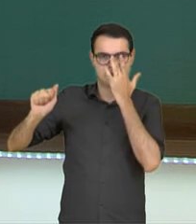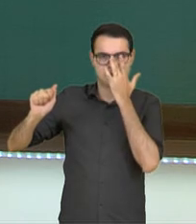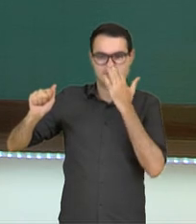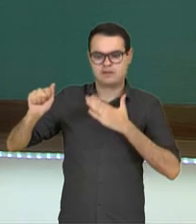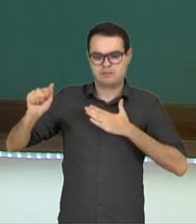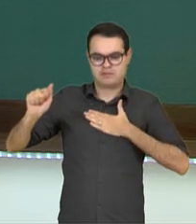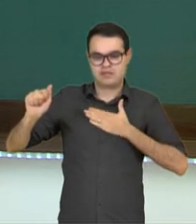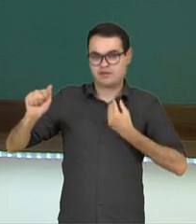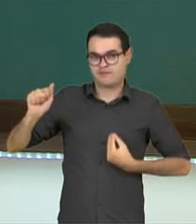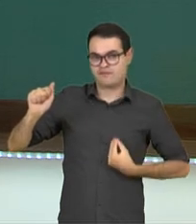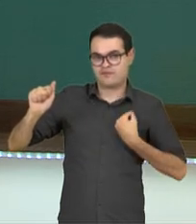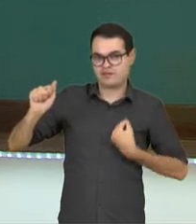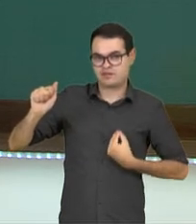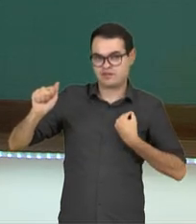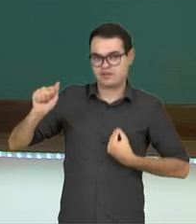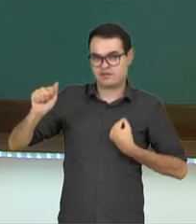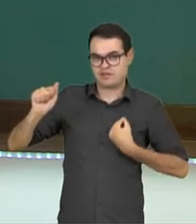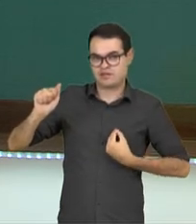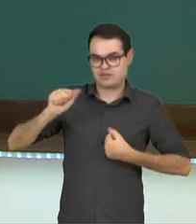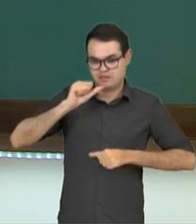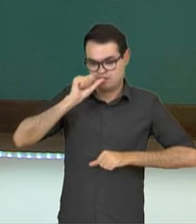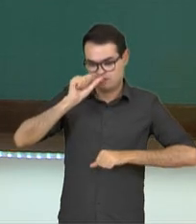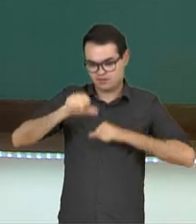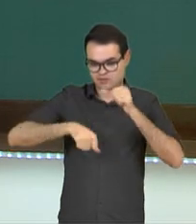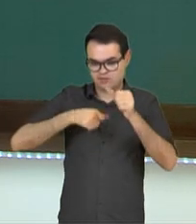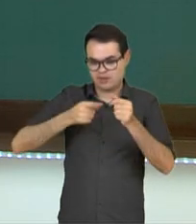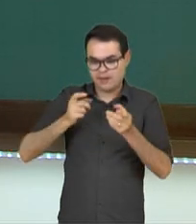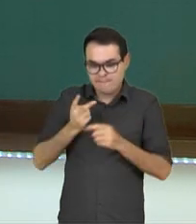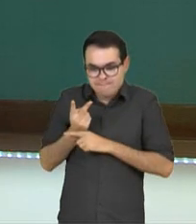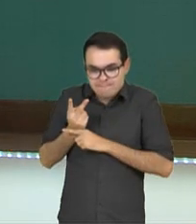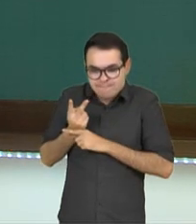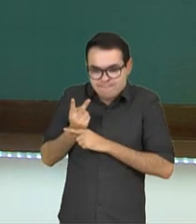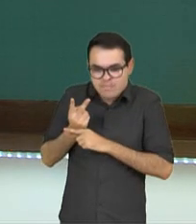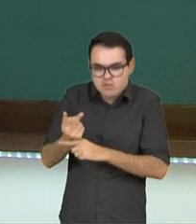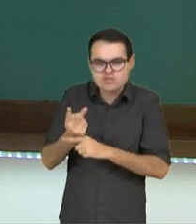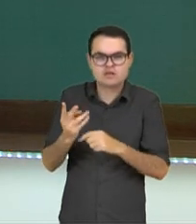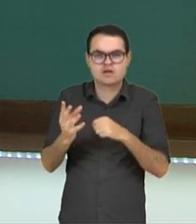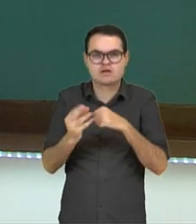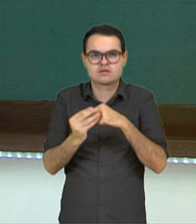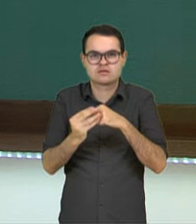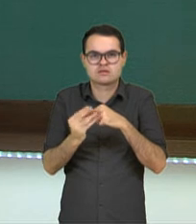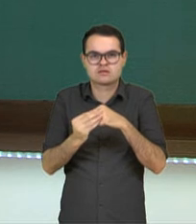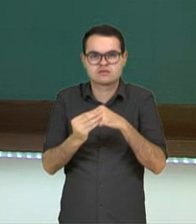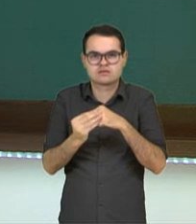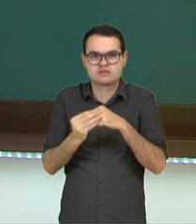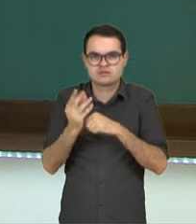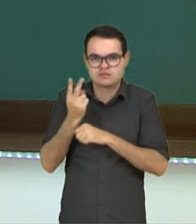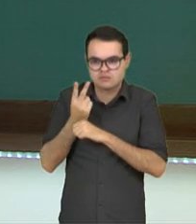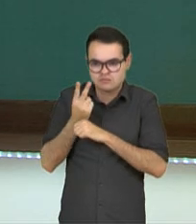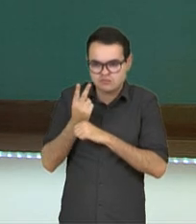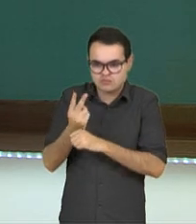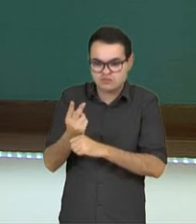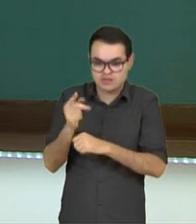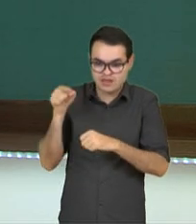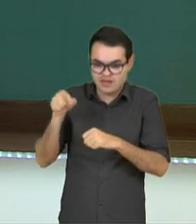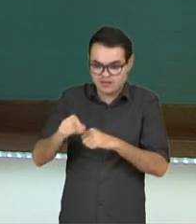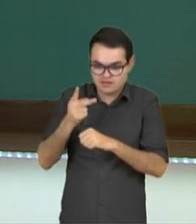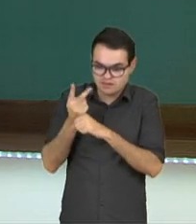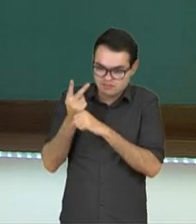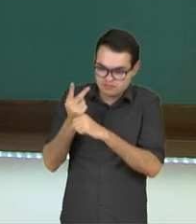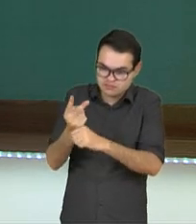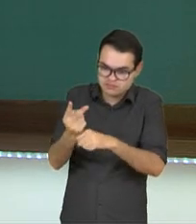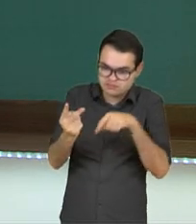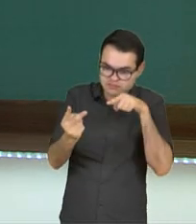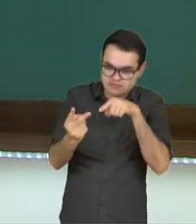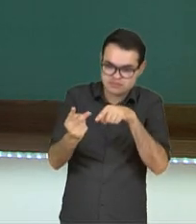minha vida foi transformada por essa busca de conhecimento. Ó. Eu podia colocar, ó, essa busca de conhecimento